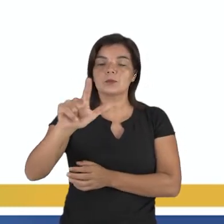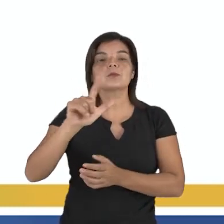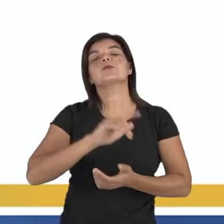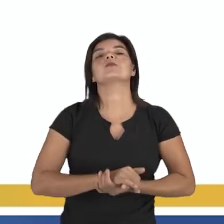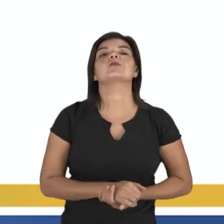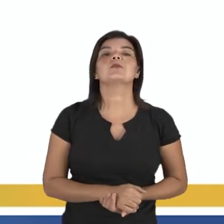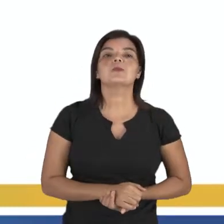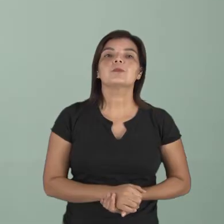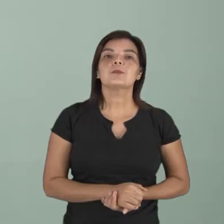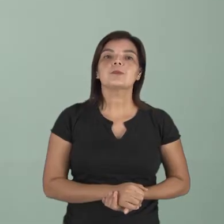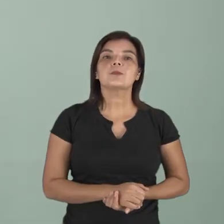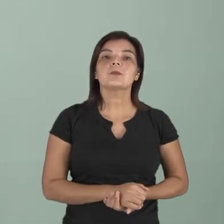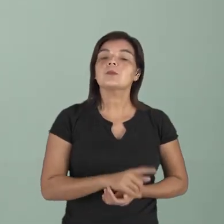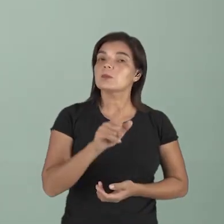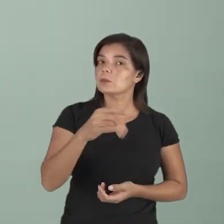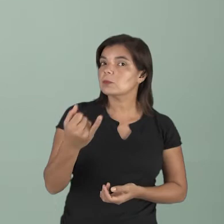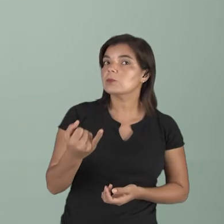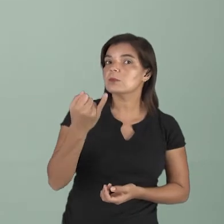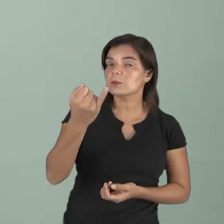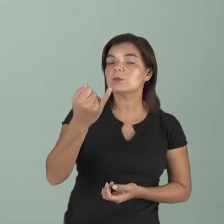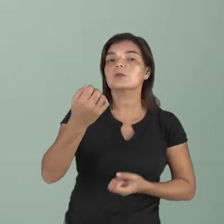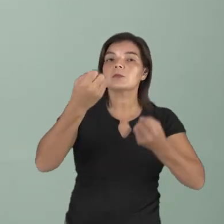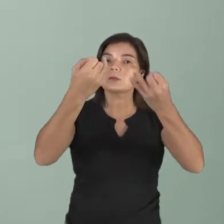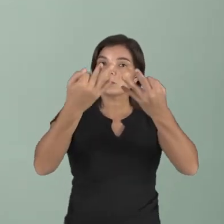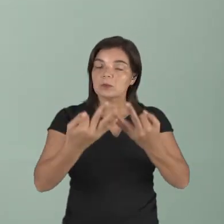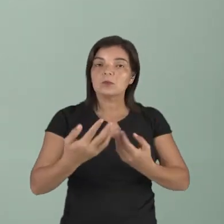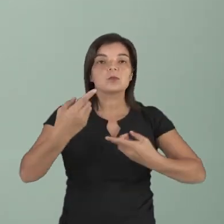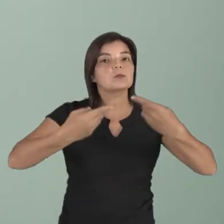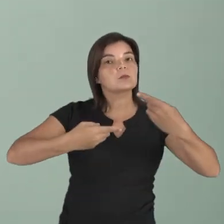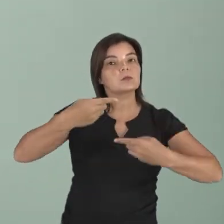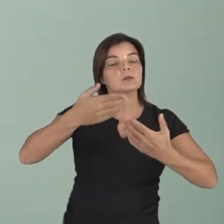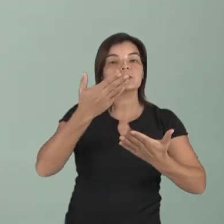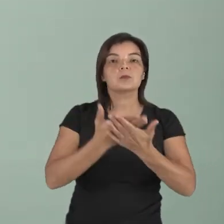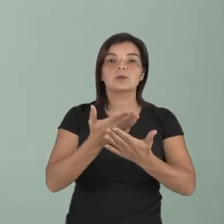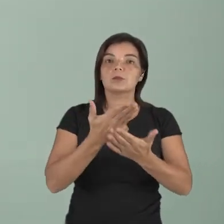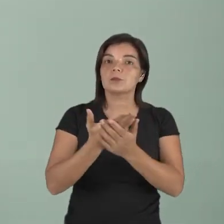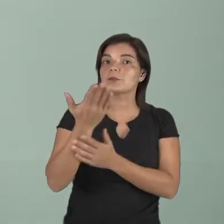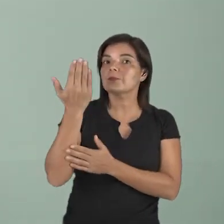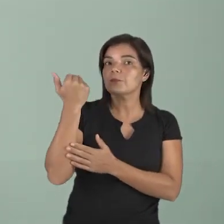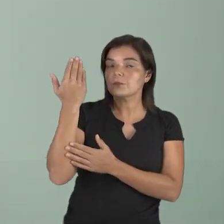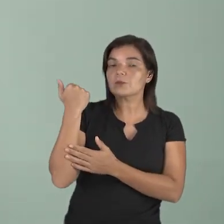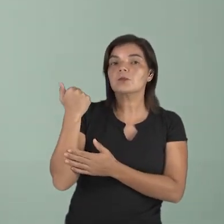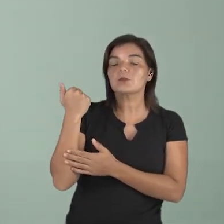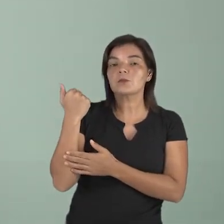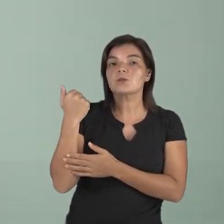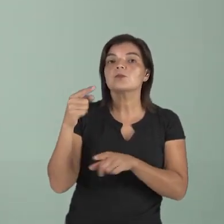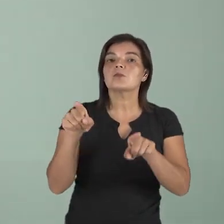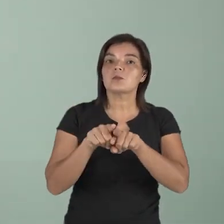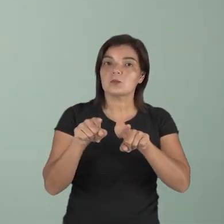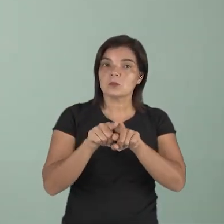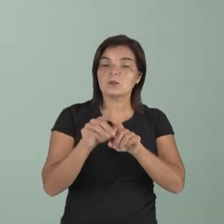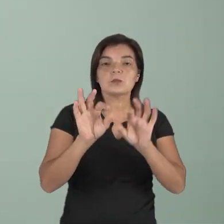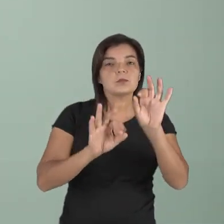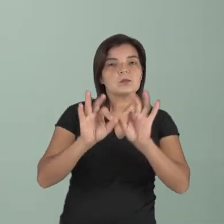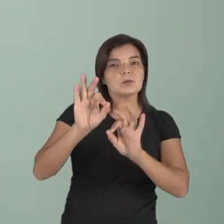têxtil. É importante frisar que a gente debateu nas aulas passadas essas formas de produções em